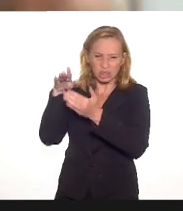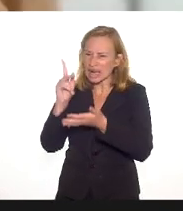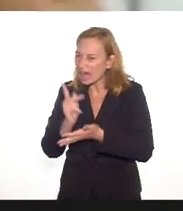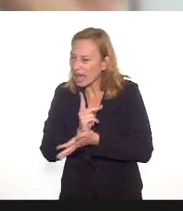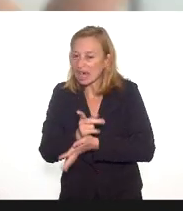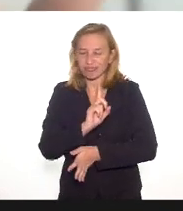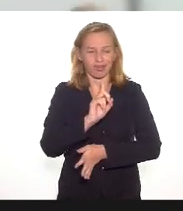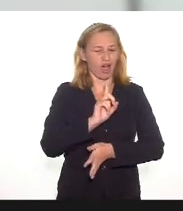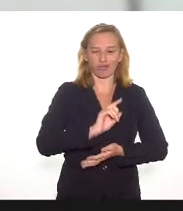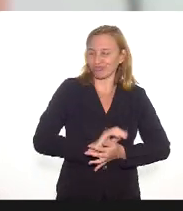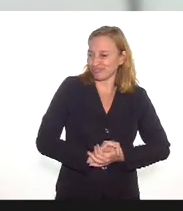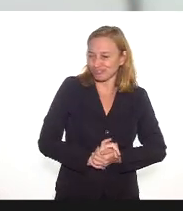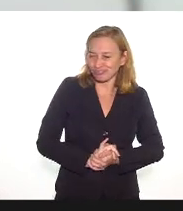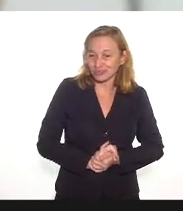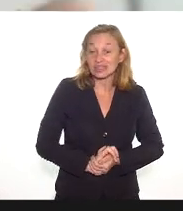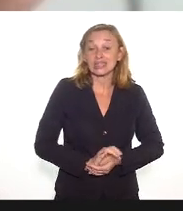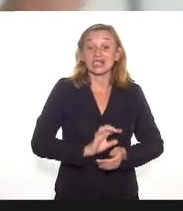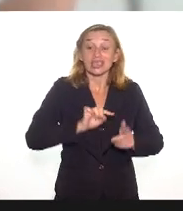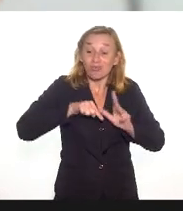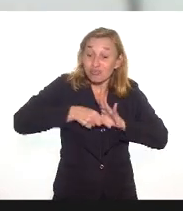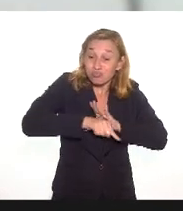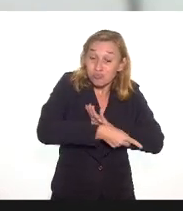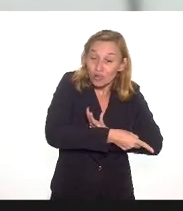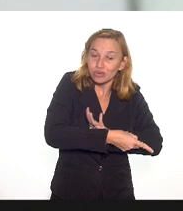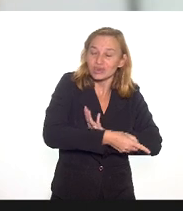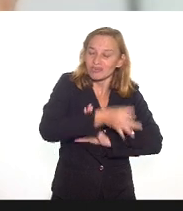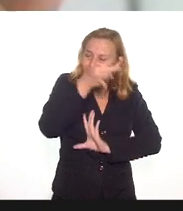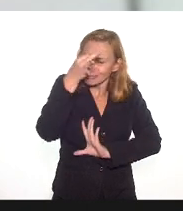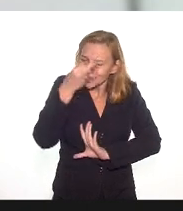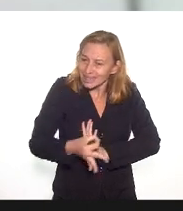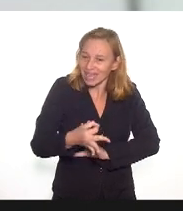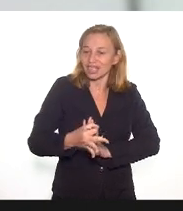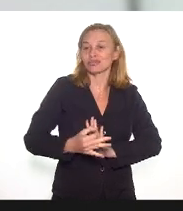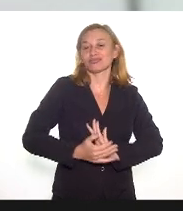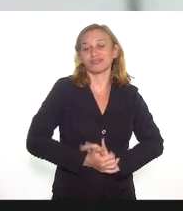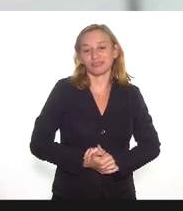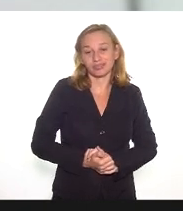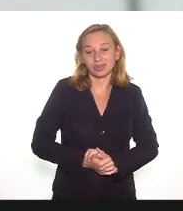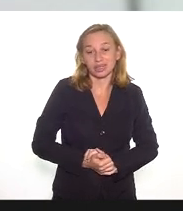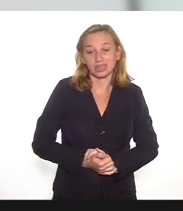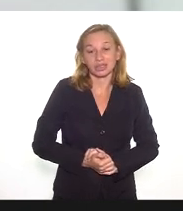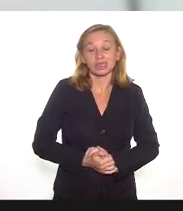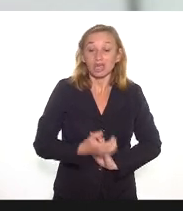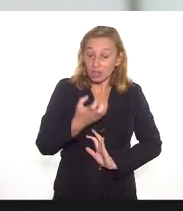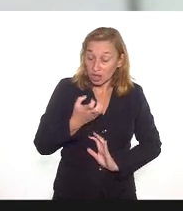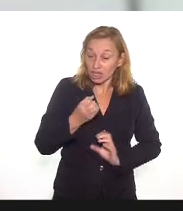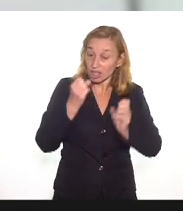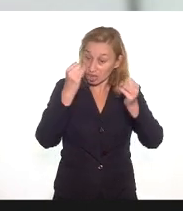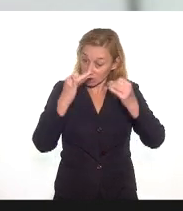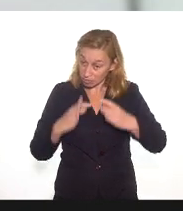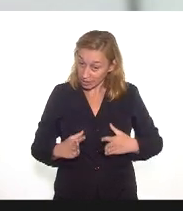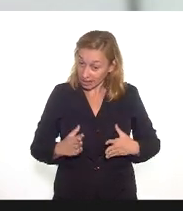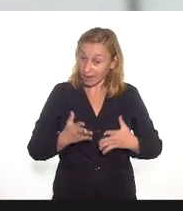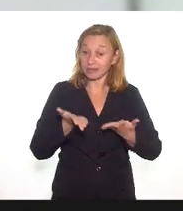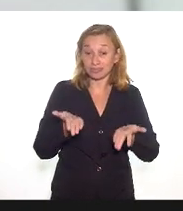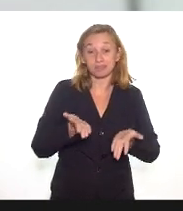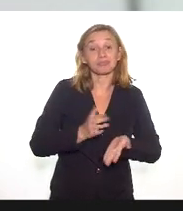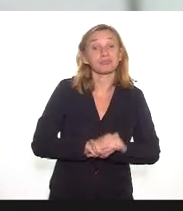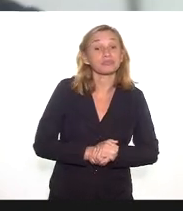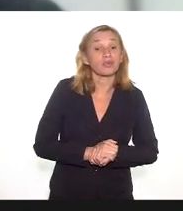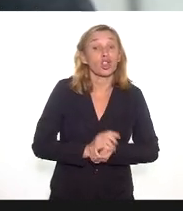descontextualizado. Ao contrário, ele está profundamente contextualizado. Então, eu queria dar essas explicações